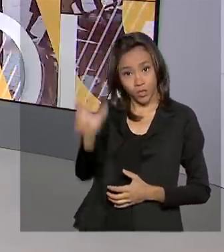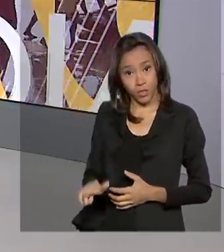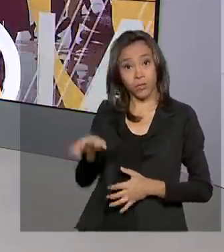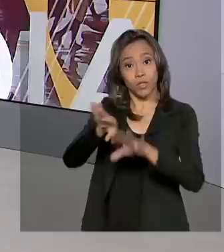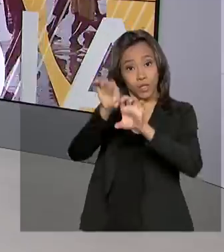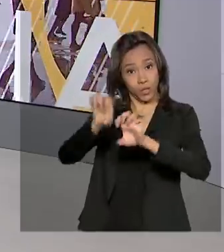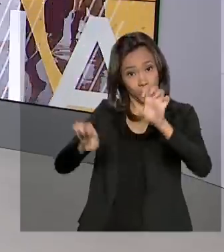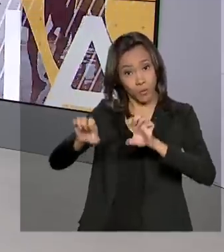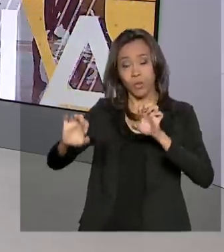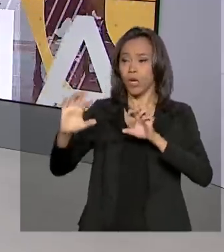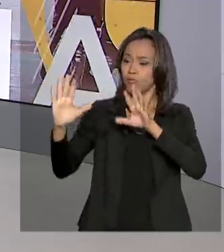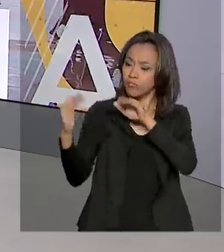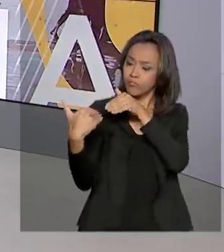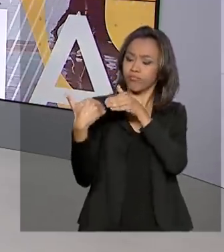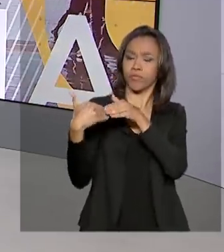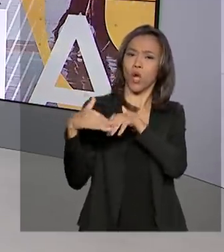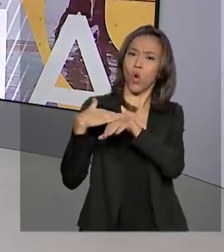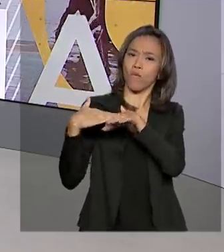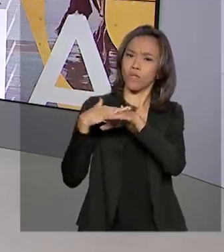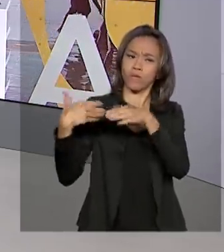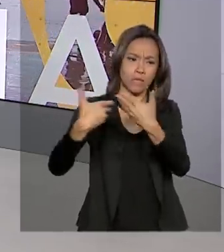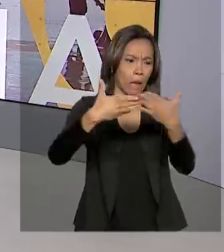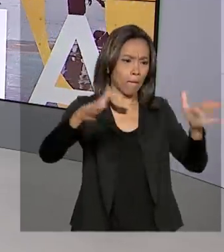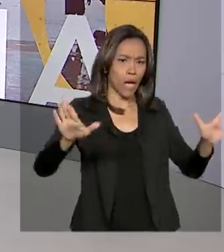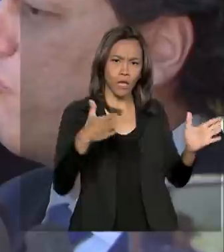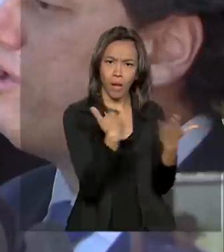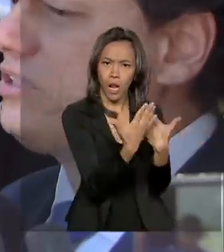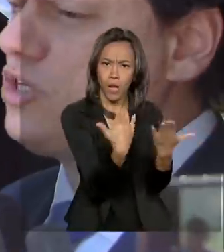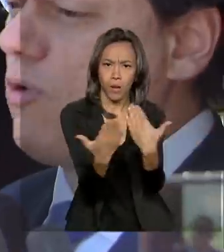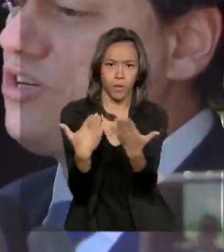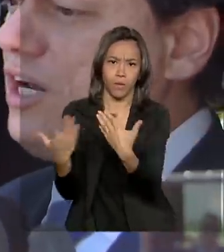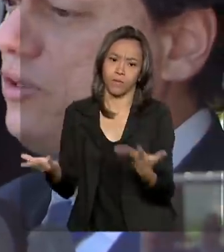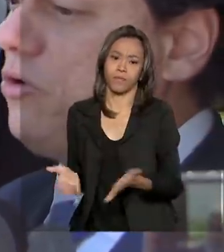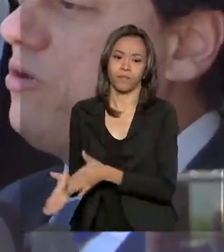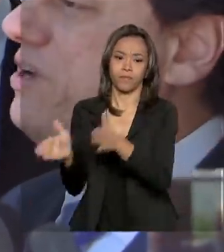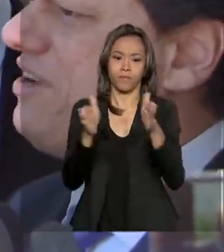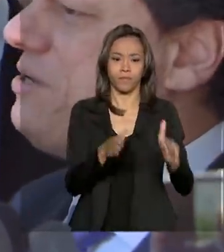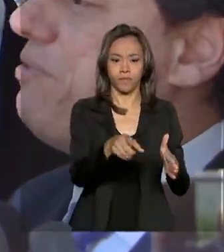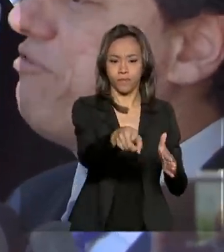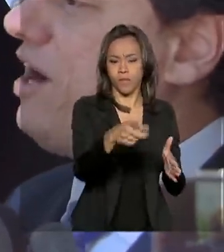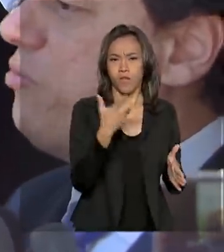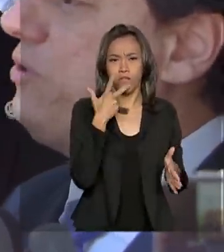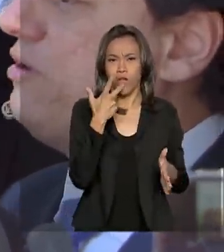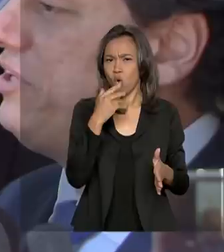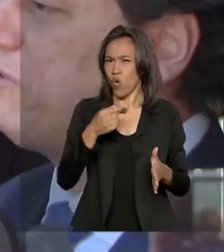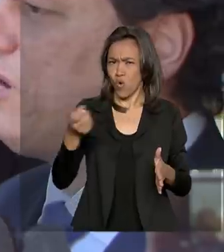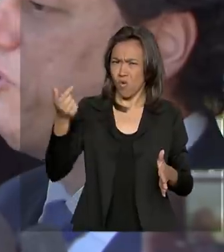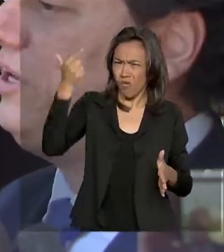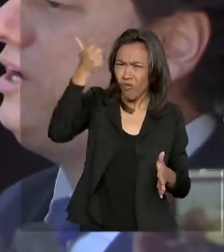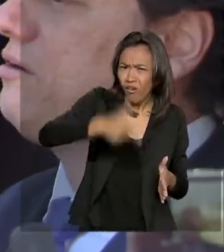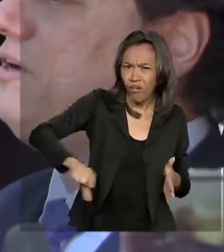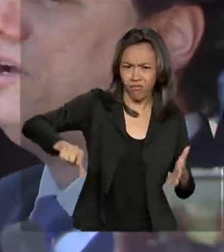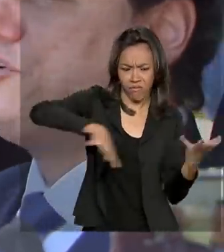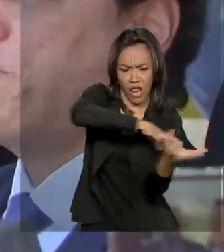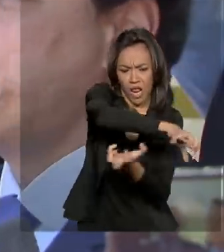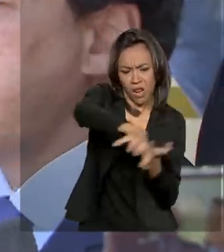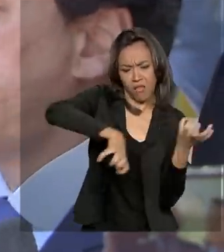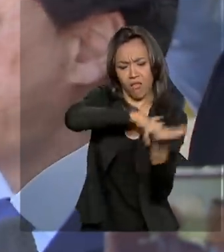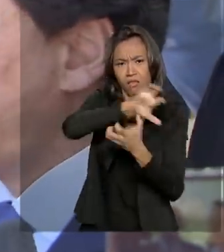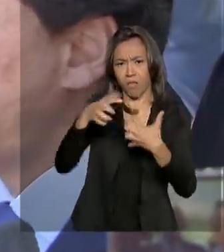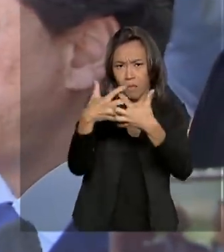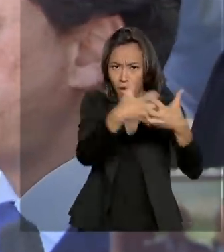que o diálogo está aberto com a categoria o documento transporte não há clima para uma nova paralisação dos caminhoneiros